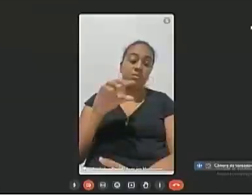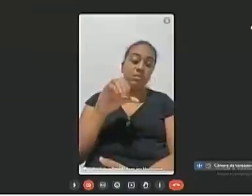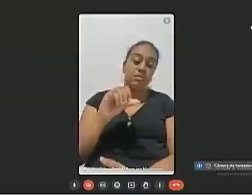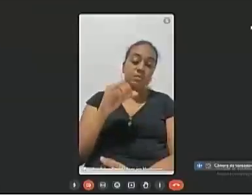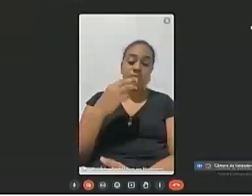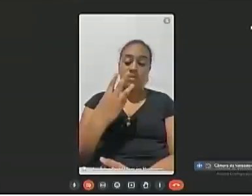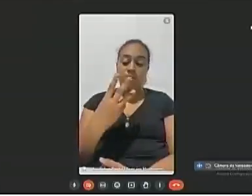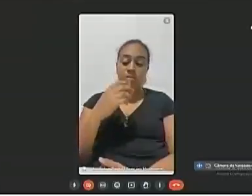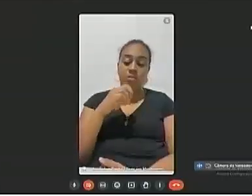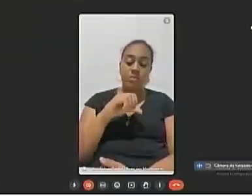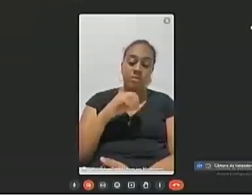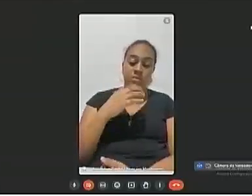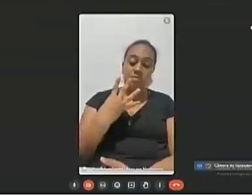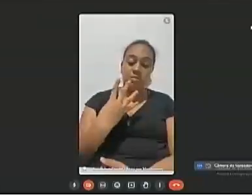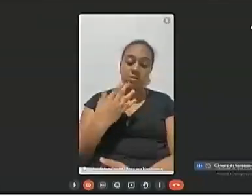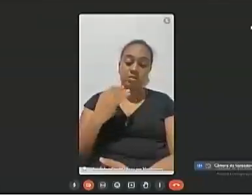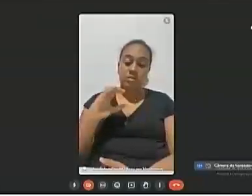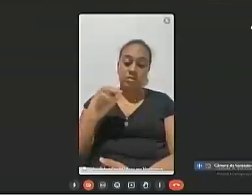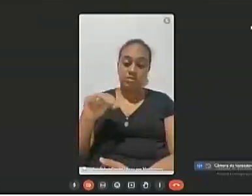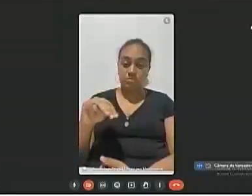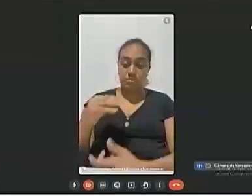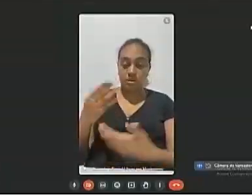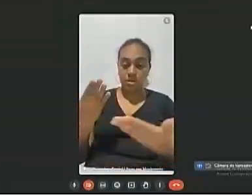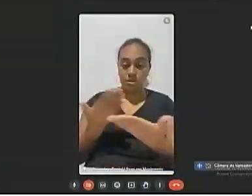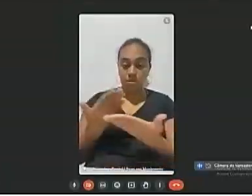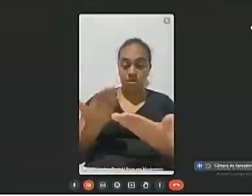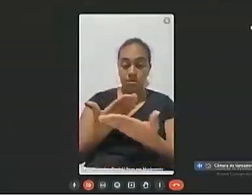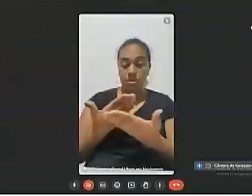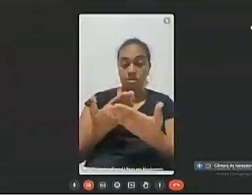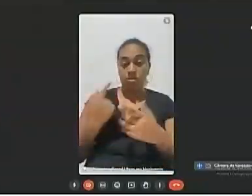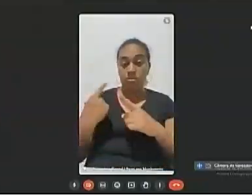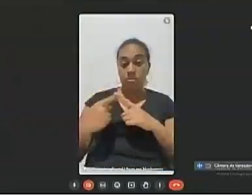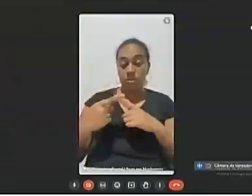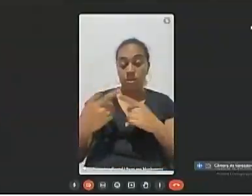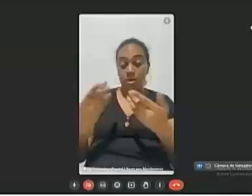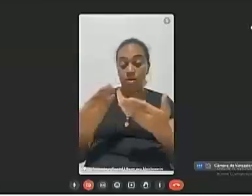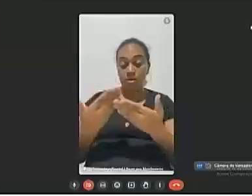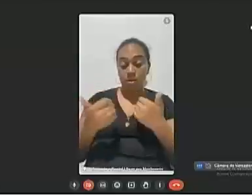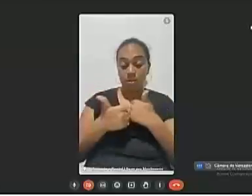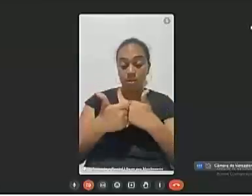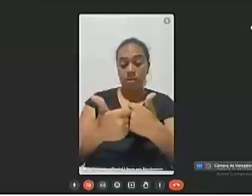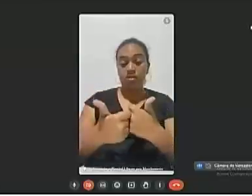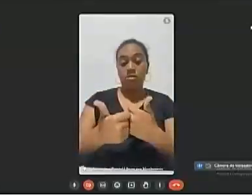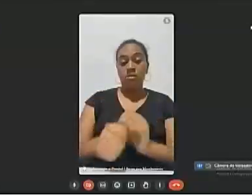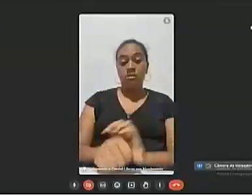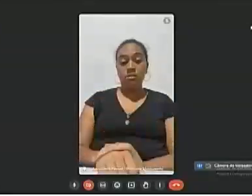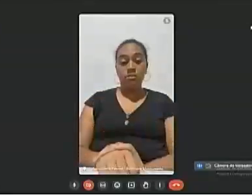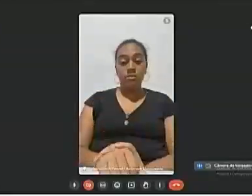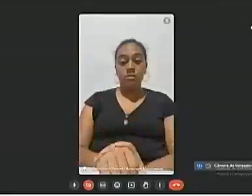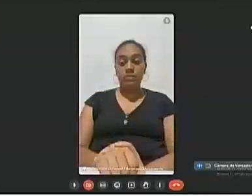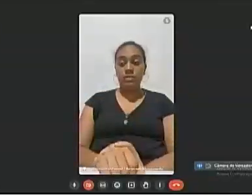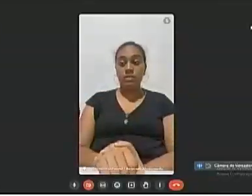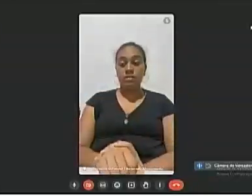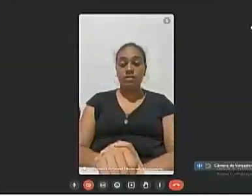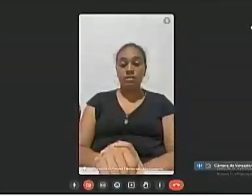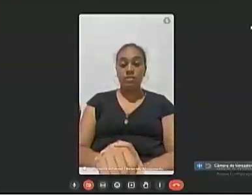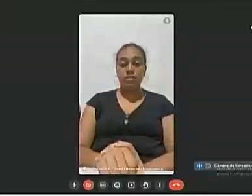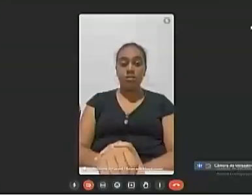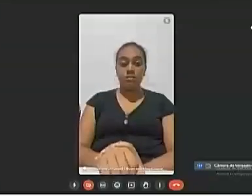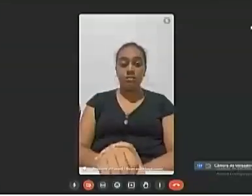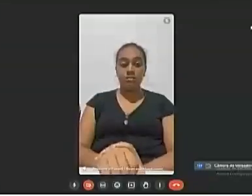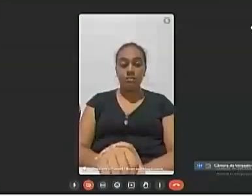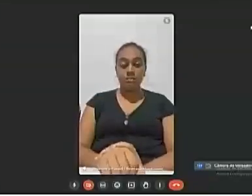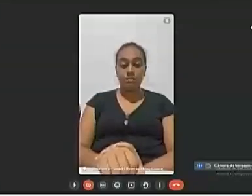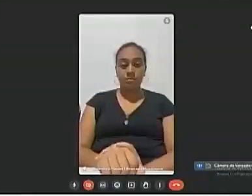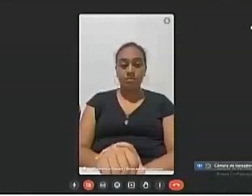94 centímetros a menos de cheia agora. Isso para essa alternativa. Para o nosso canal do Cega Park, seria a alternativa rosa, seria